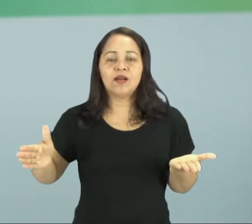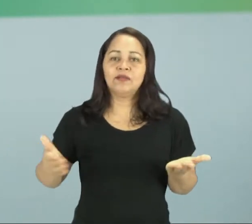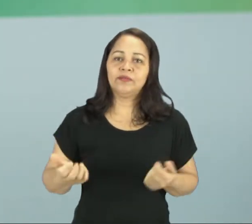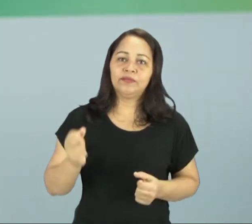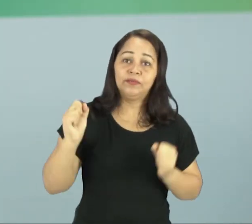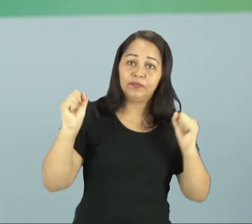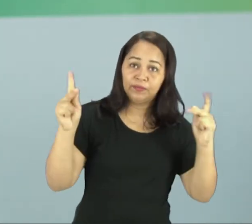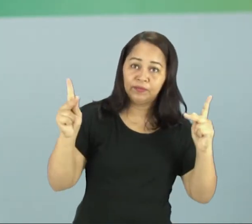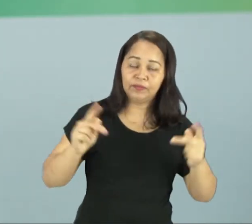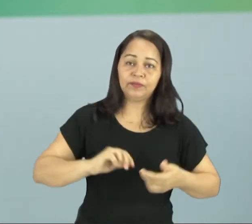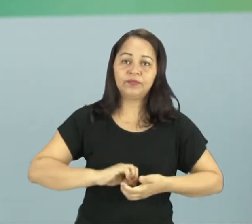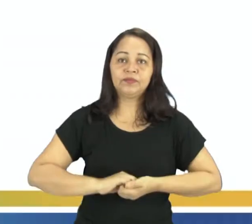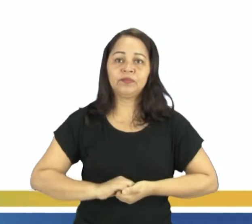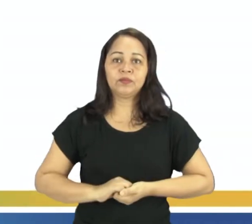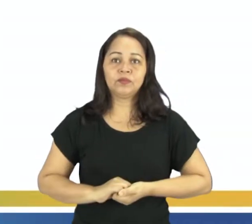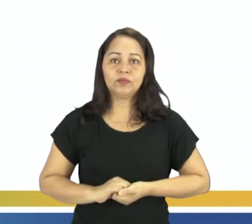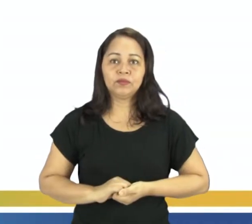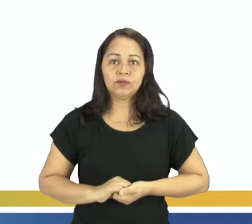para o próximo slide.